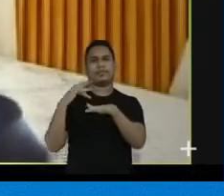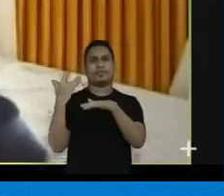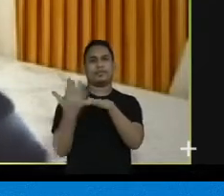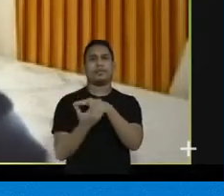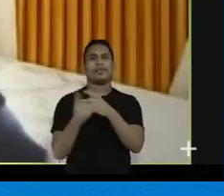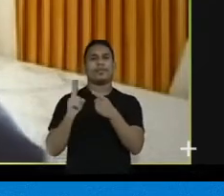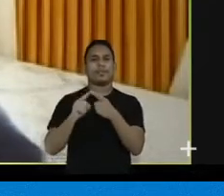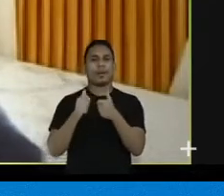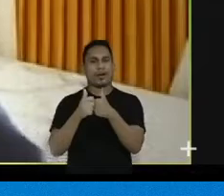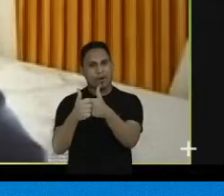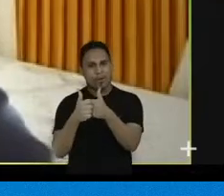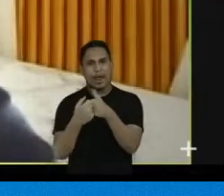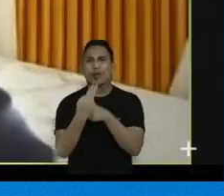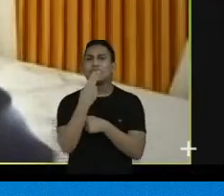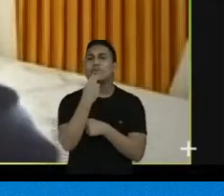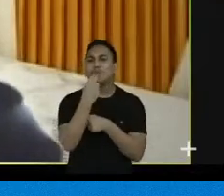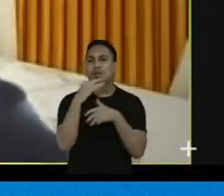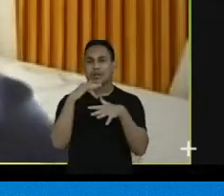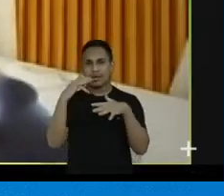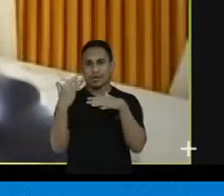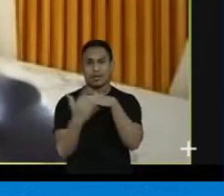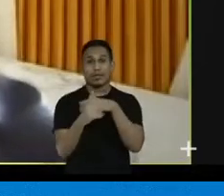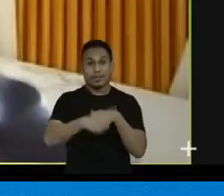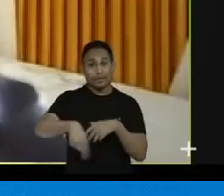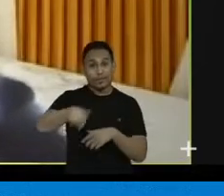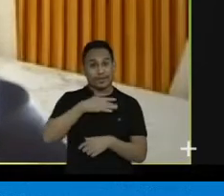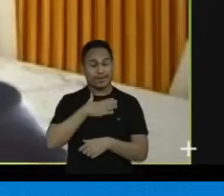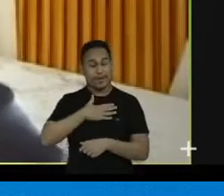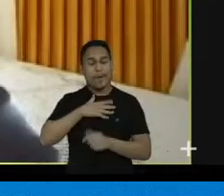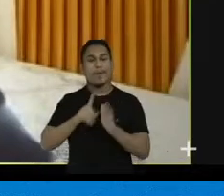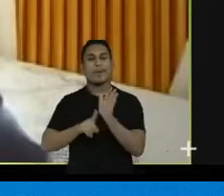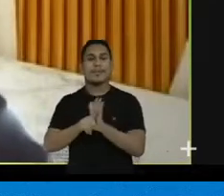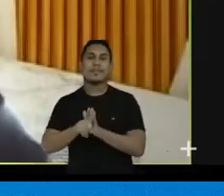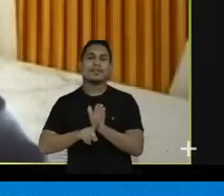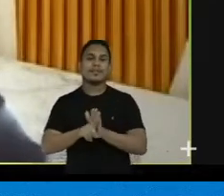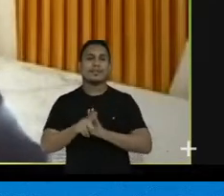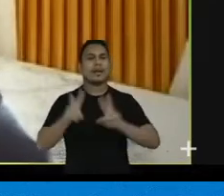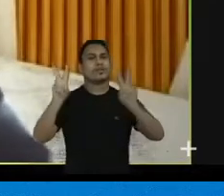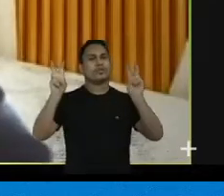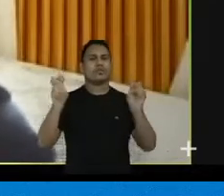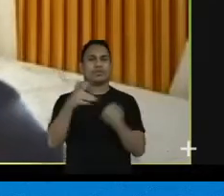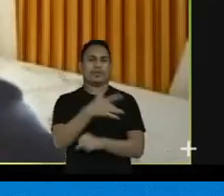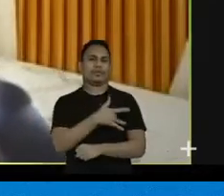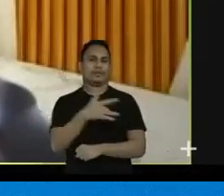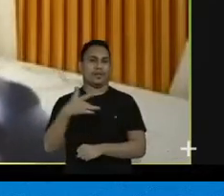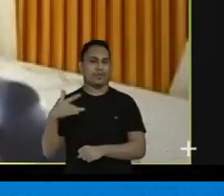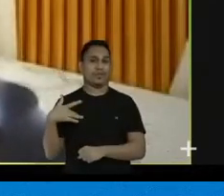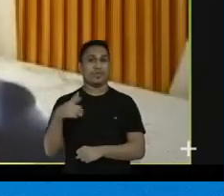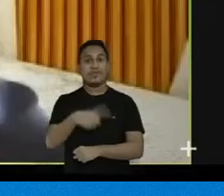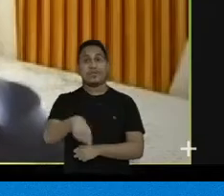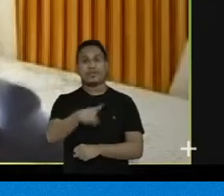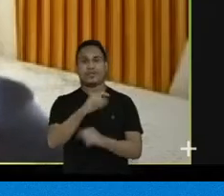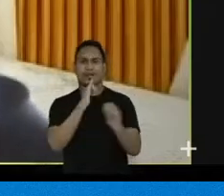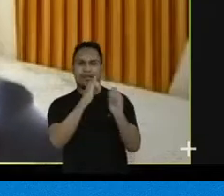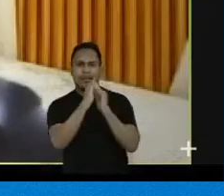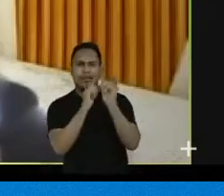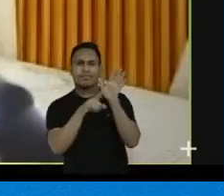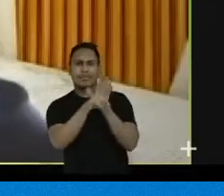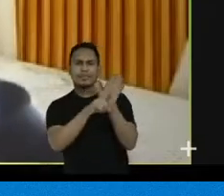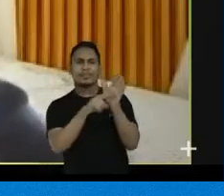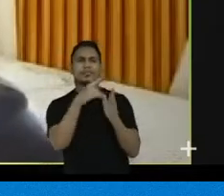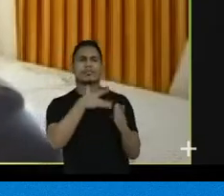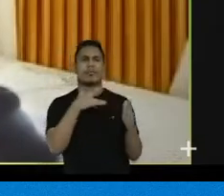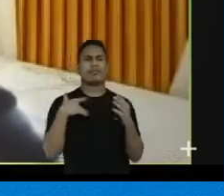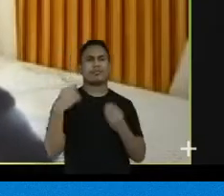sociais, vocês gostam de pesquisar sobre saúde pela internet, tanto é que estão